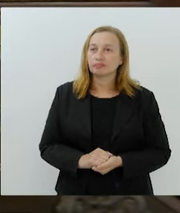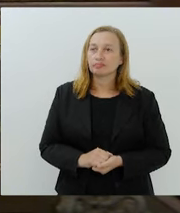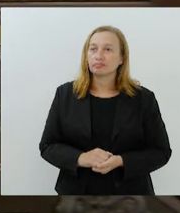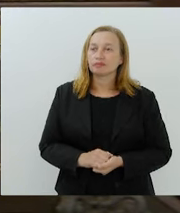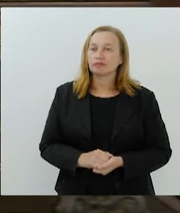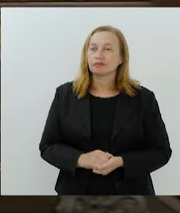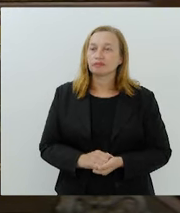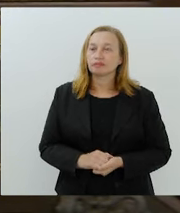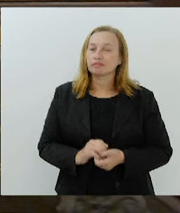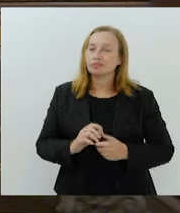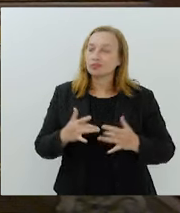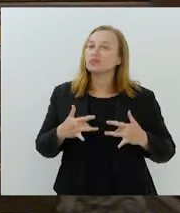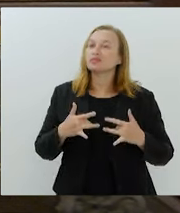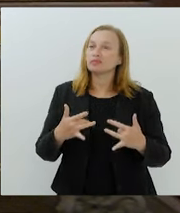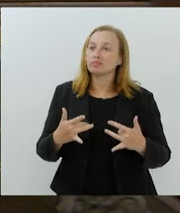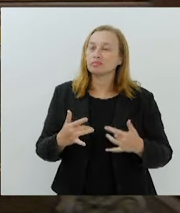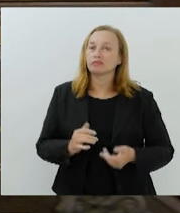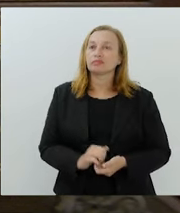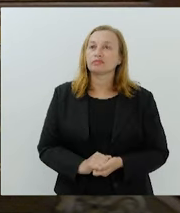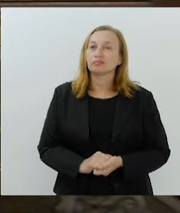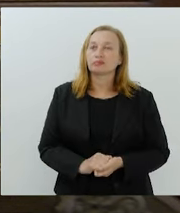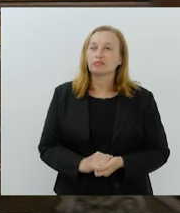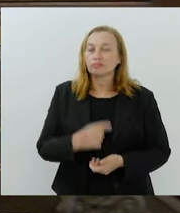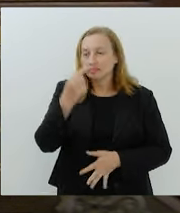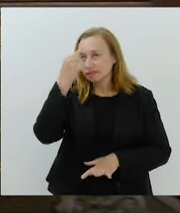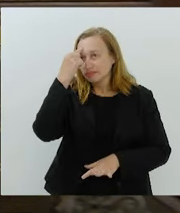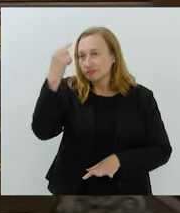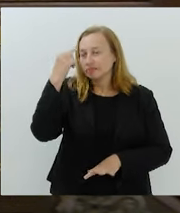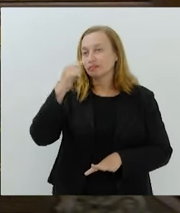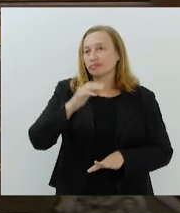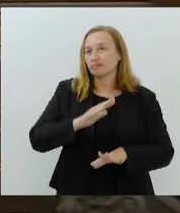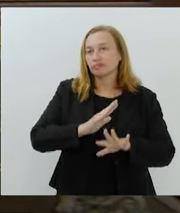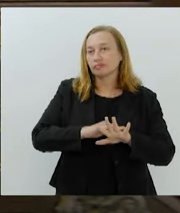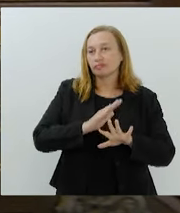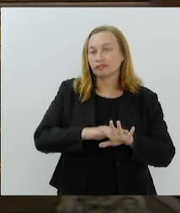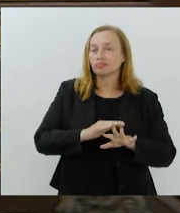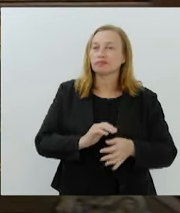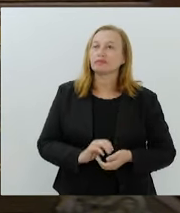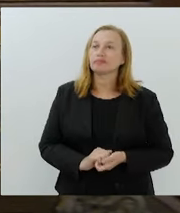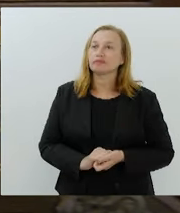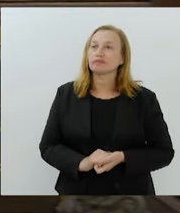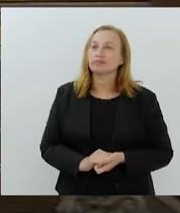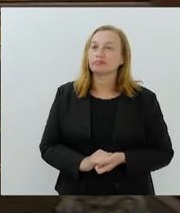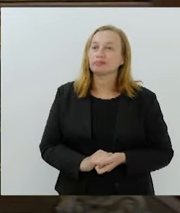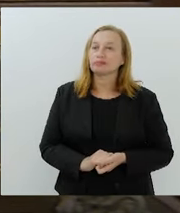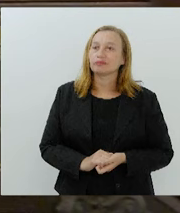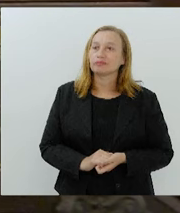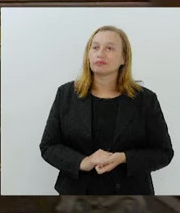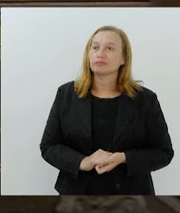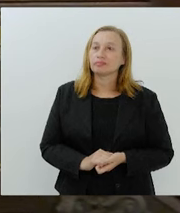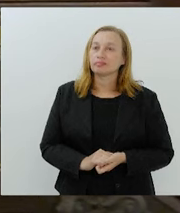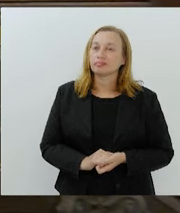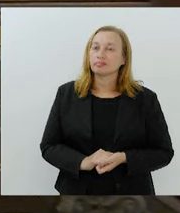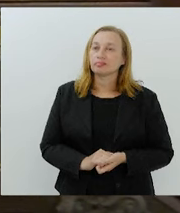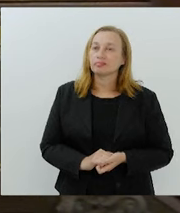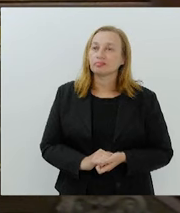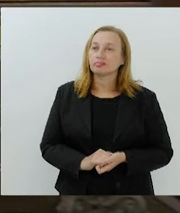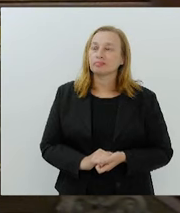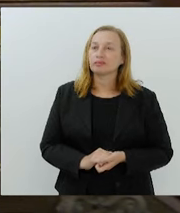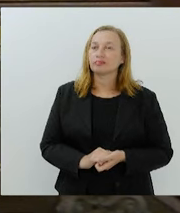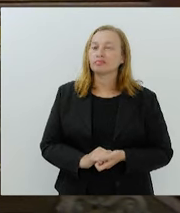de voluntarismo, de idealismo, de altruísmo, concentrados nessa, permitam-me um